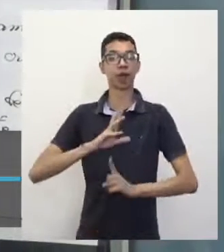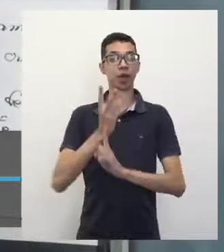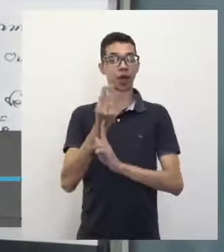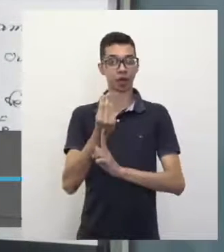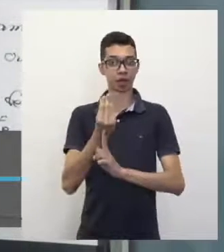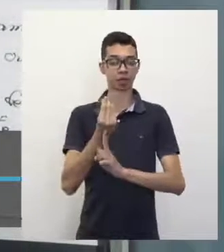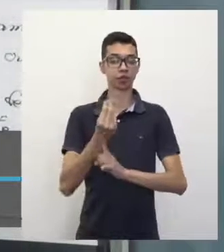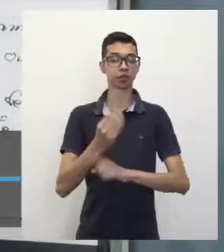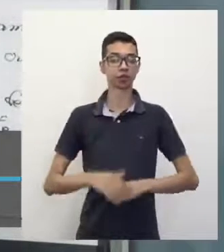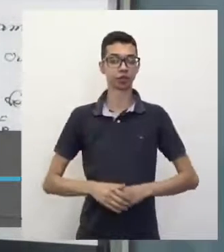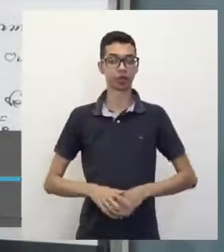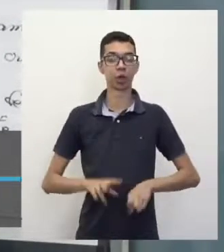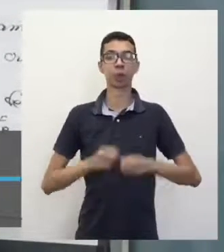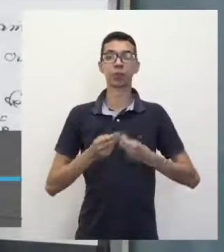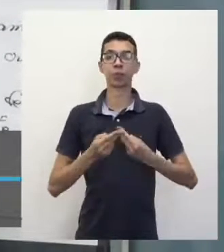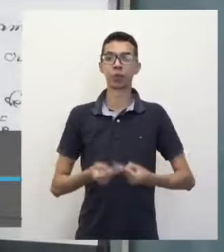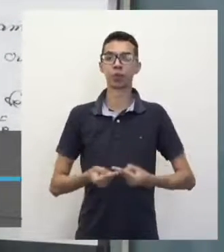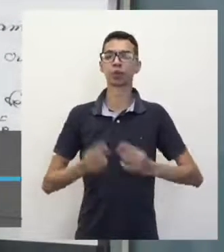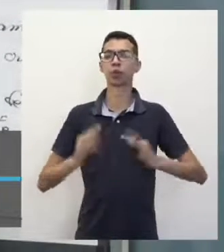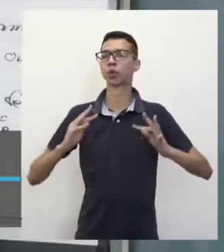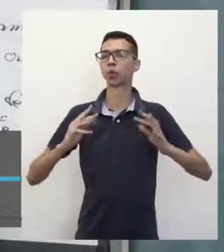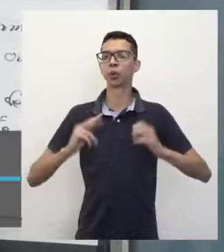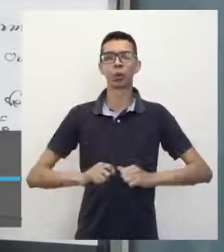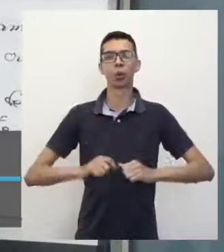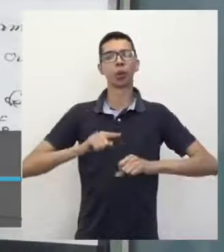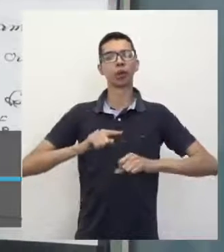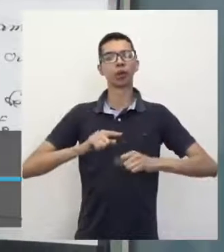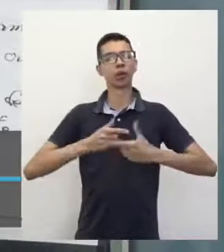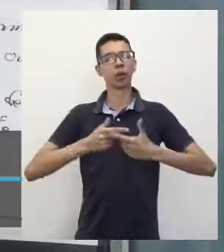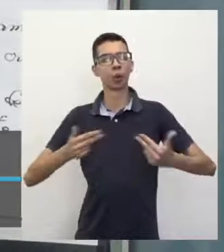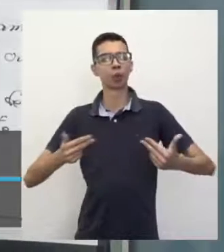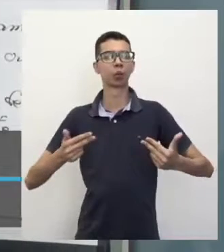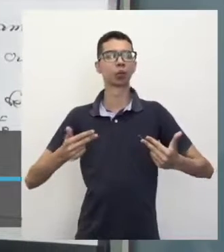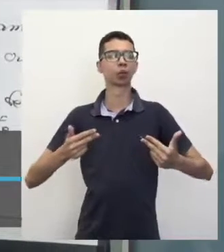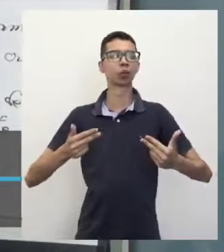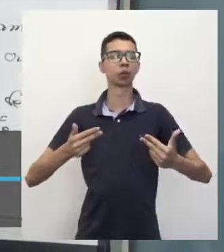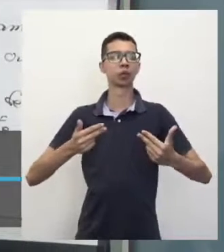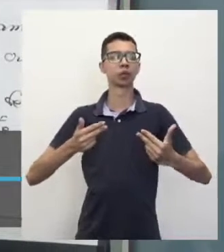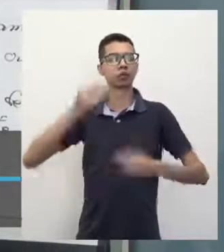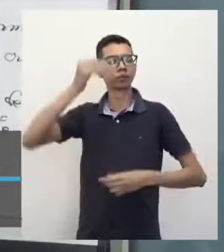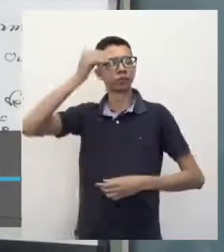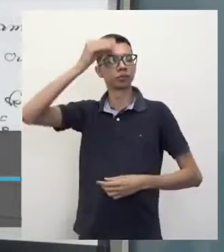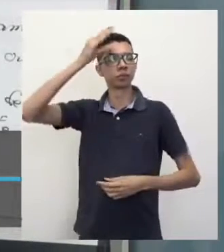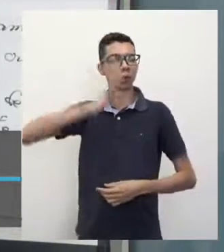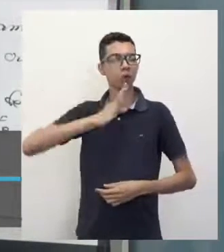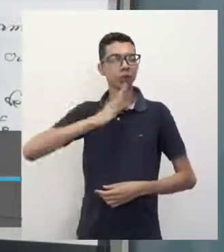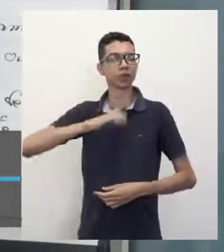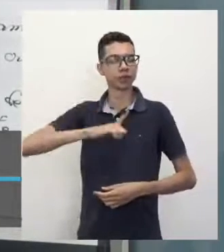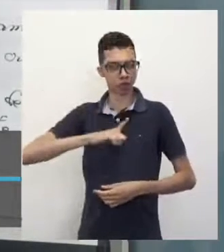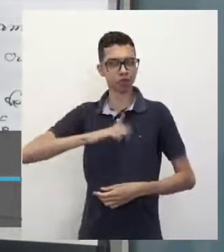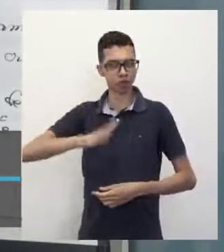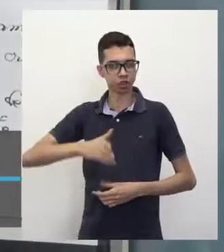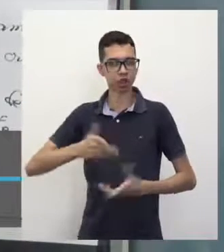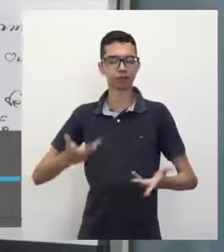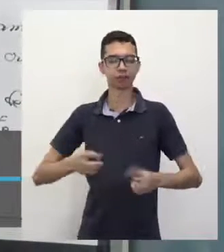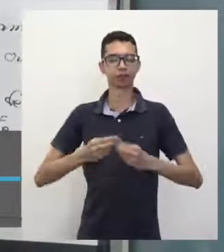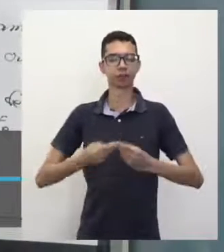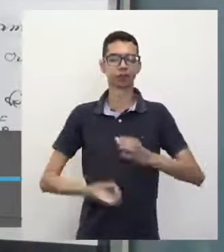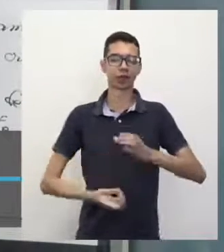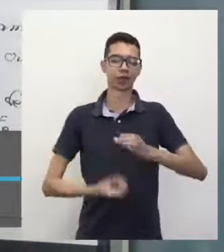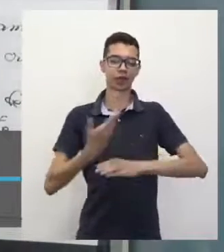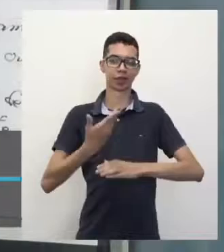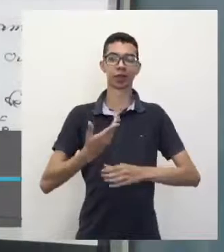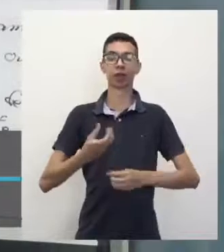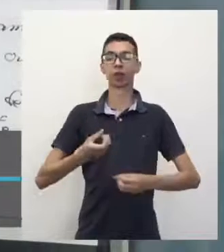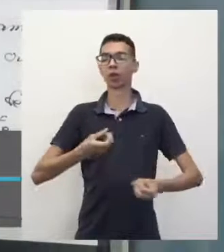dela, é daí que a gente vai pegar todo esse material, essa bagagem que a gente vai precisar para estar compondo novas obras.